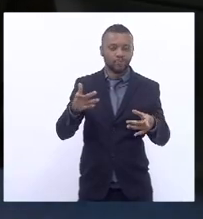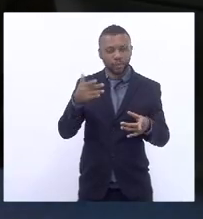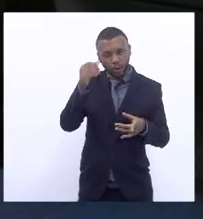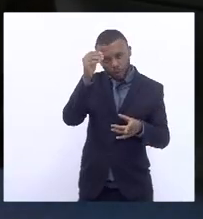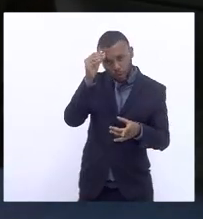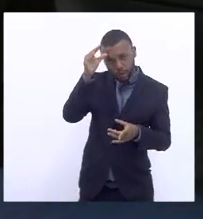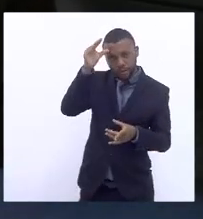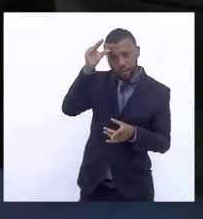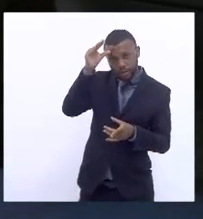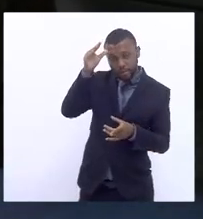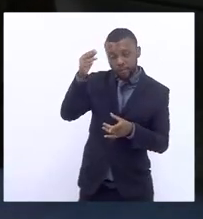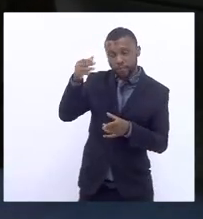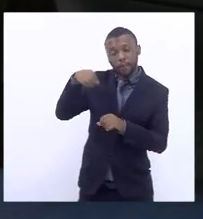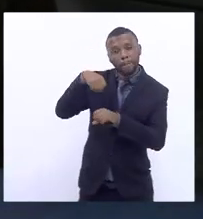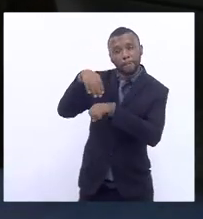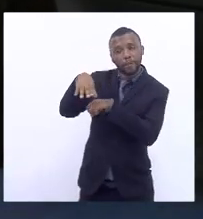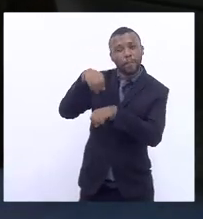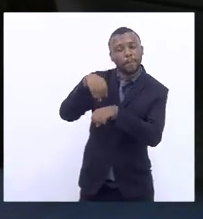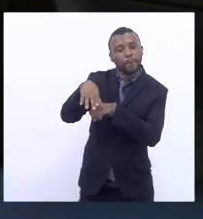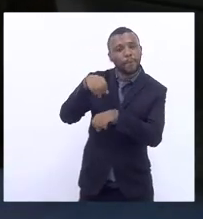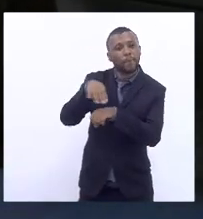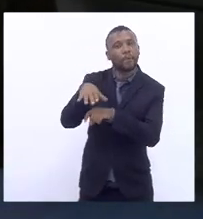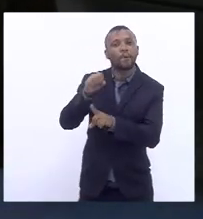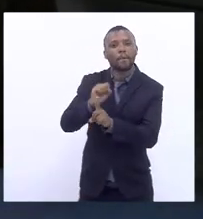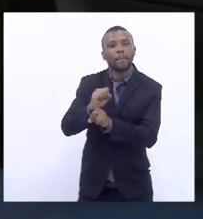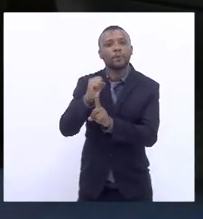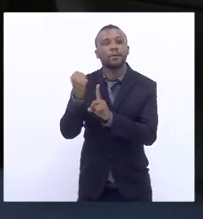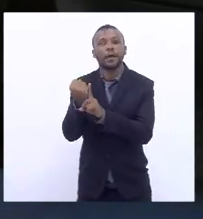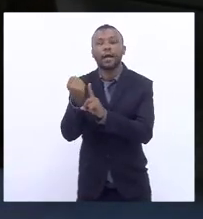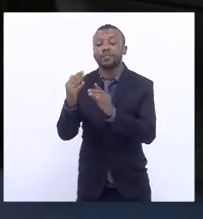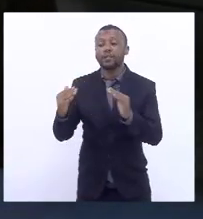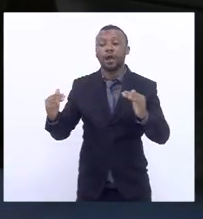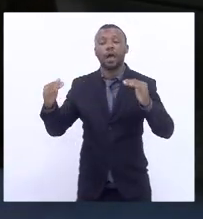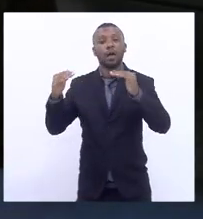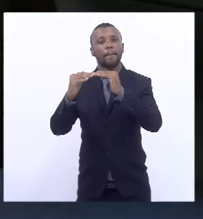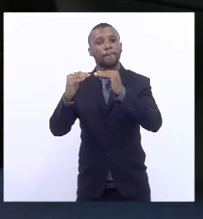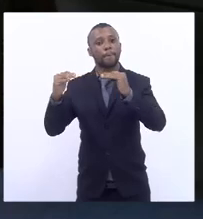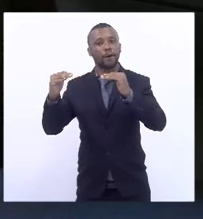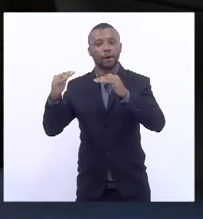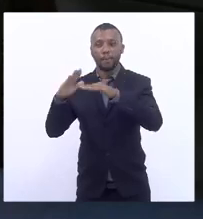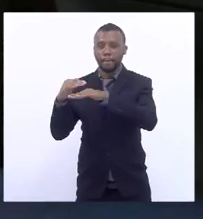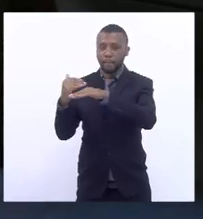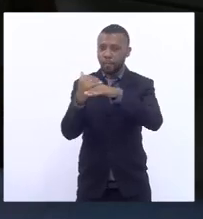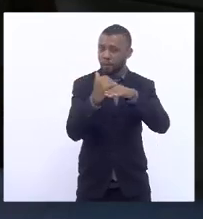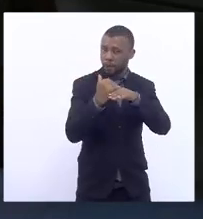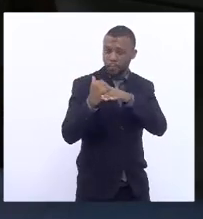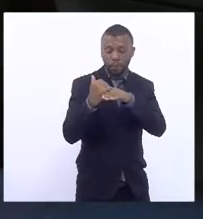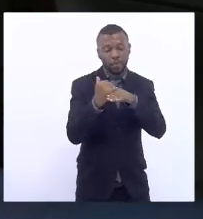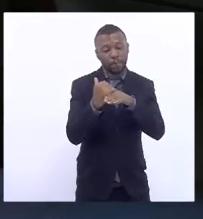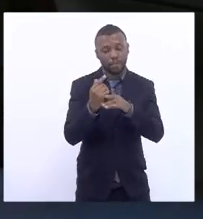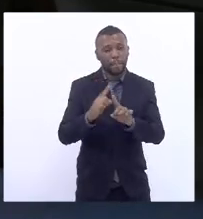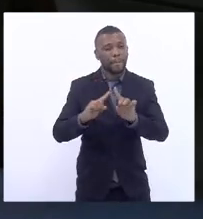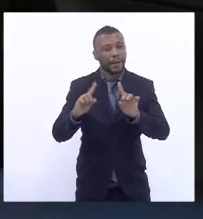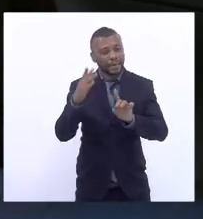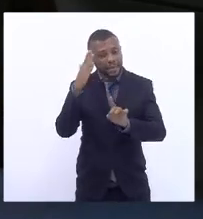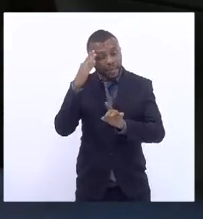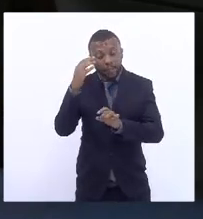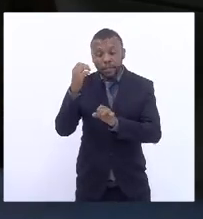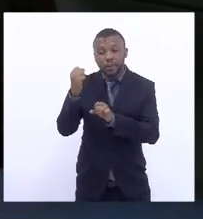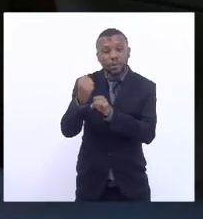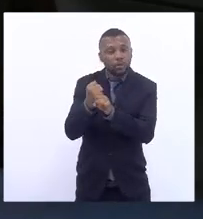levar a uma sociedade equitativa, igualitária, apesar de que, nos últimos anos, está se